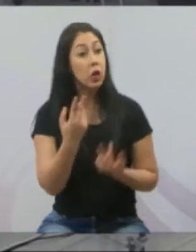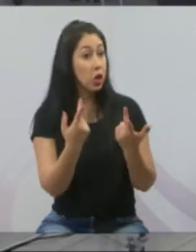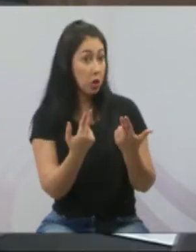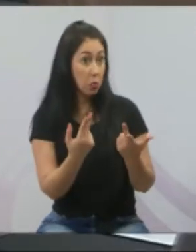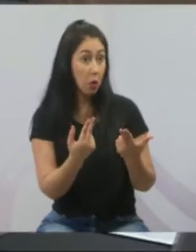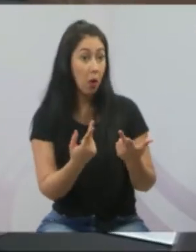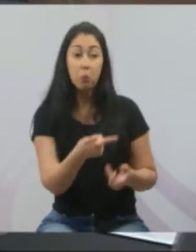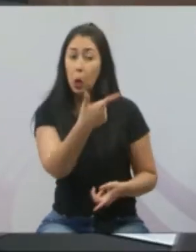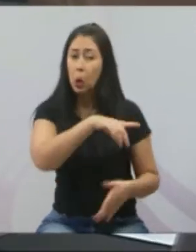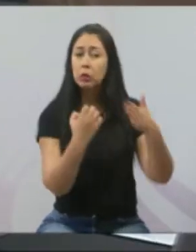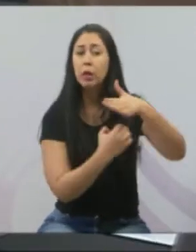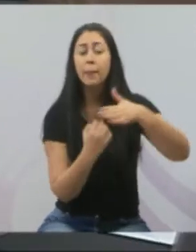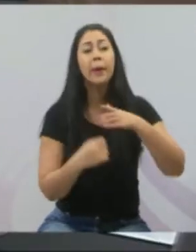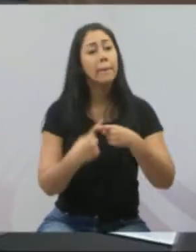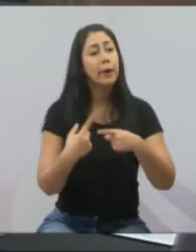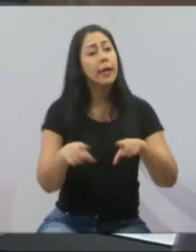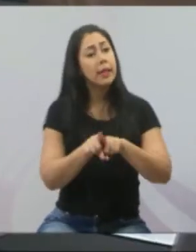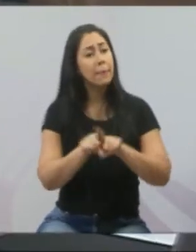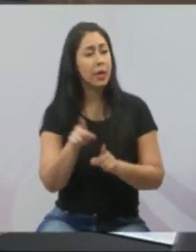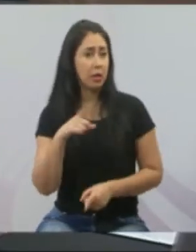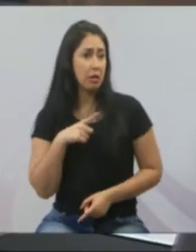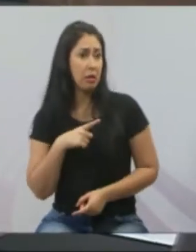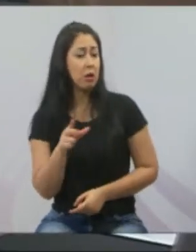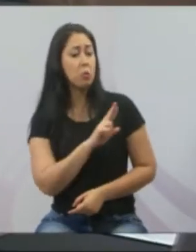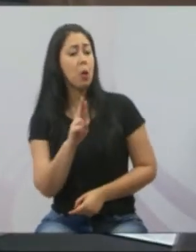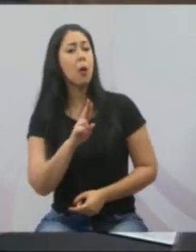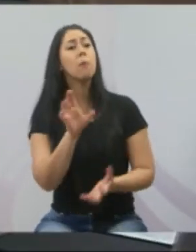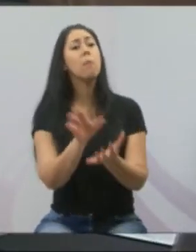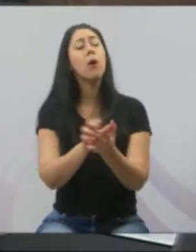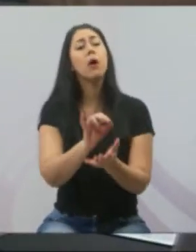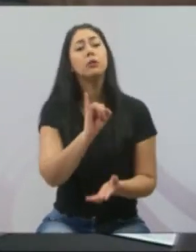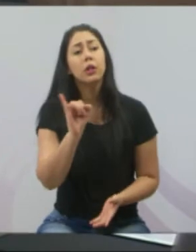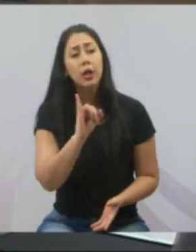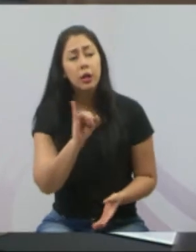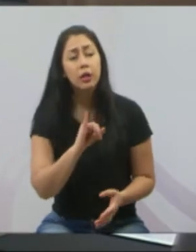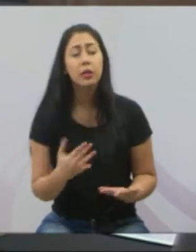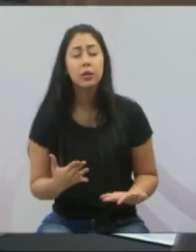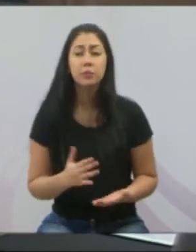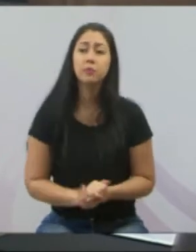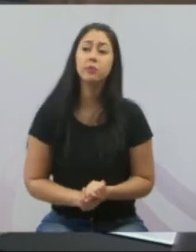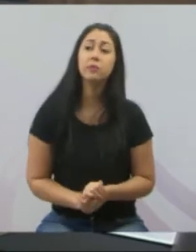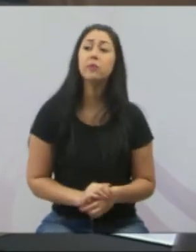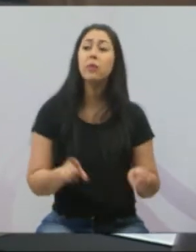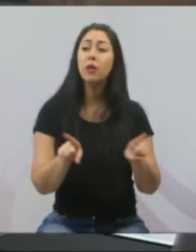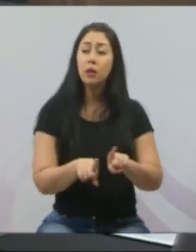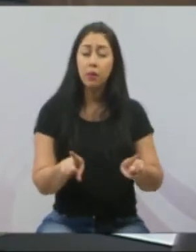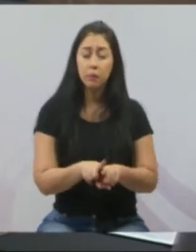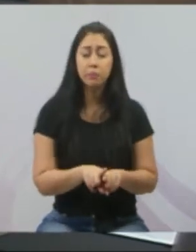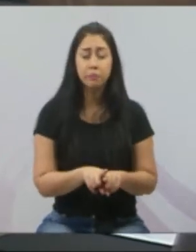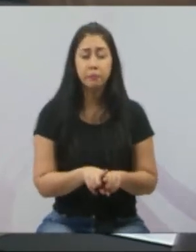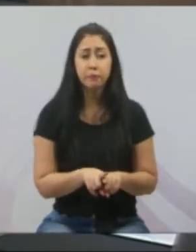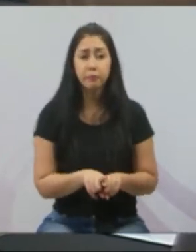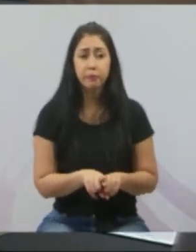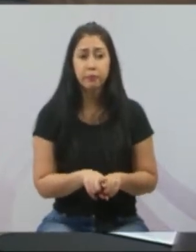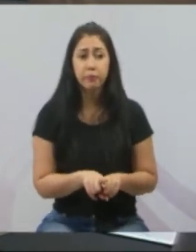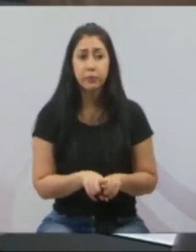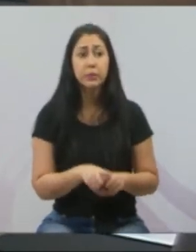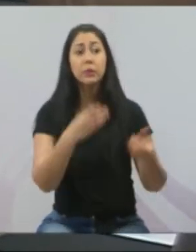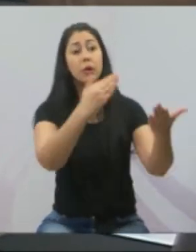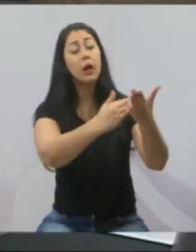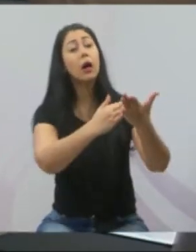também a suspensão dos empréstimos consignados. Nós sabemos que com toda essa pandemia, né, quem está mais sofrendo são os aposentados,